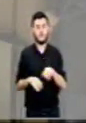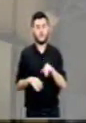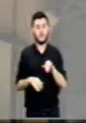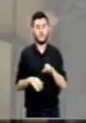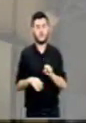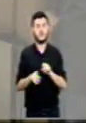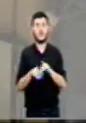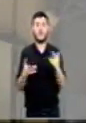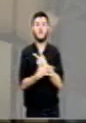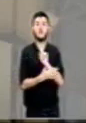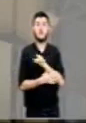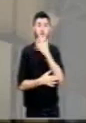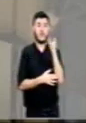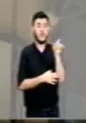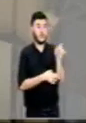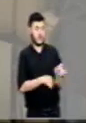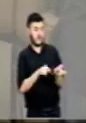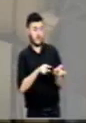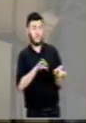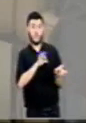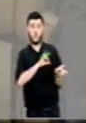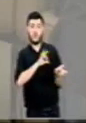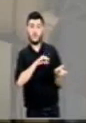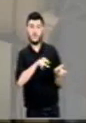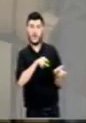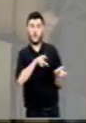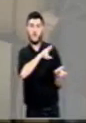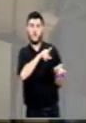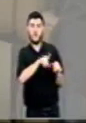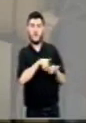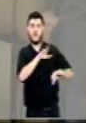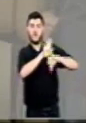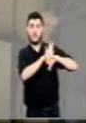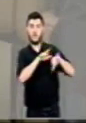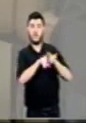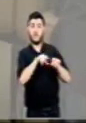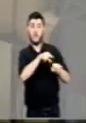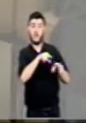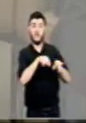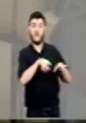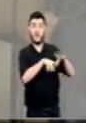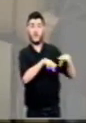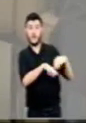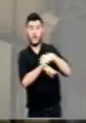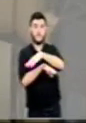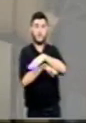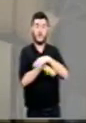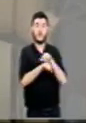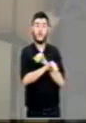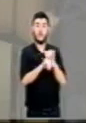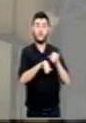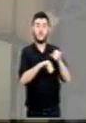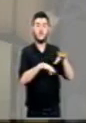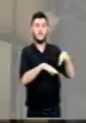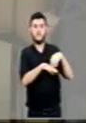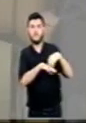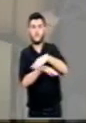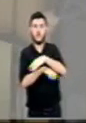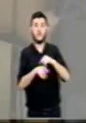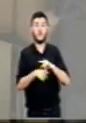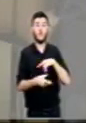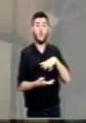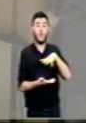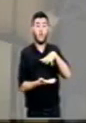do crime, ele encaminha essa notícia com cópia